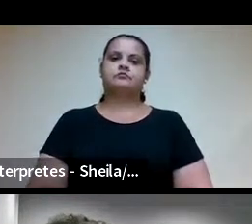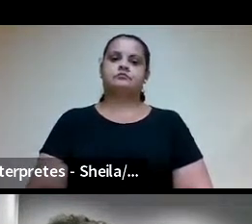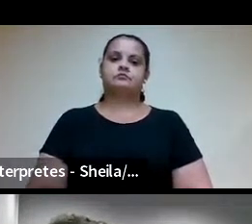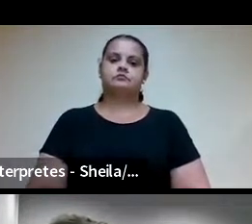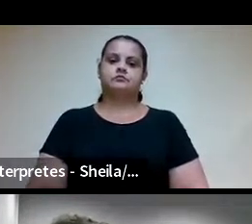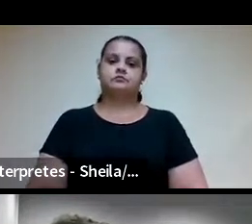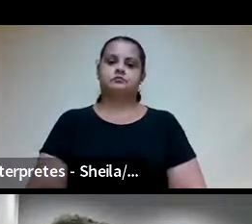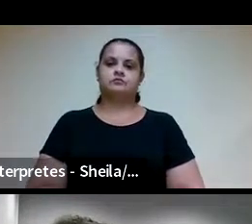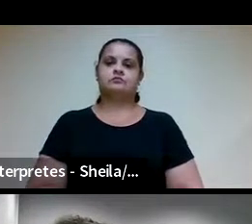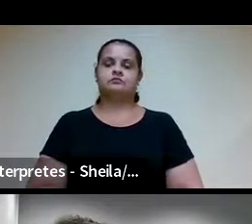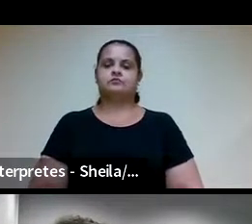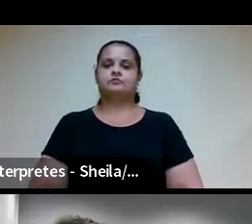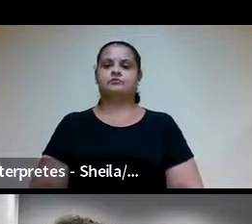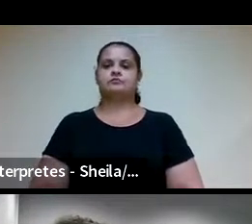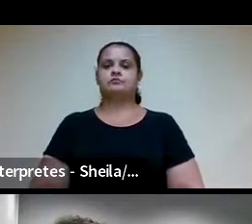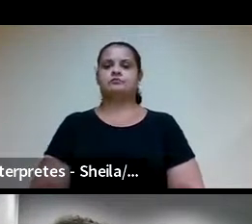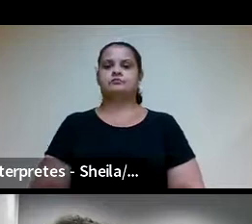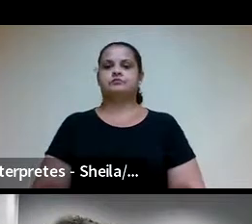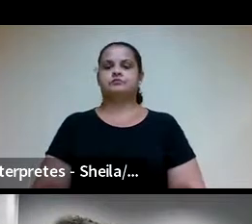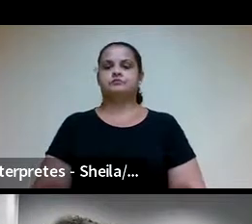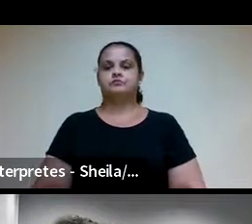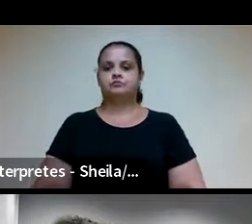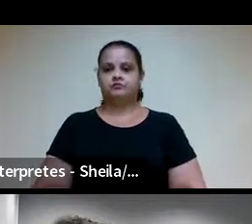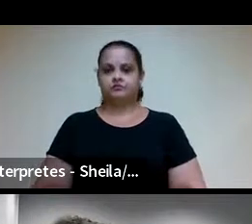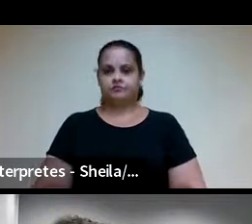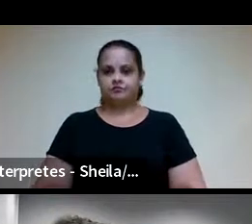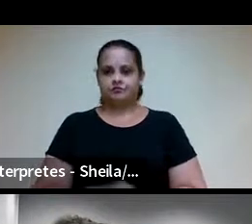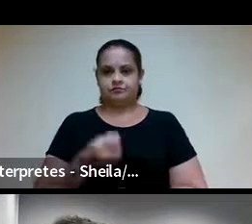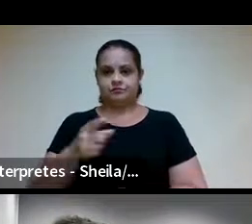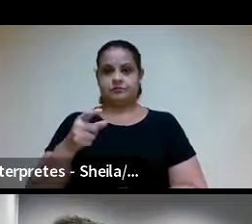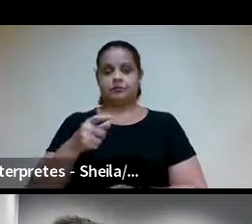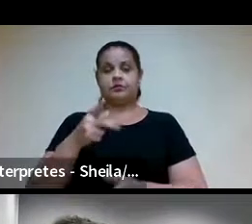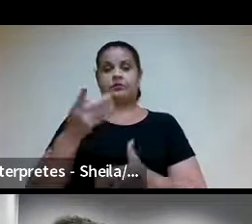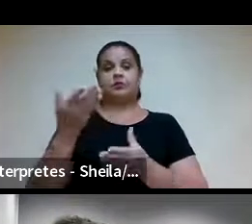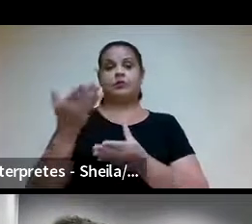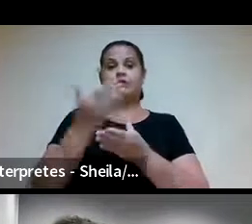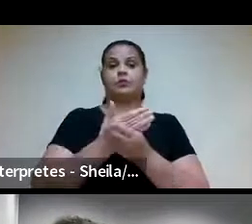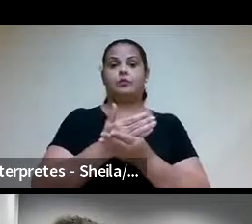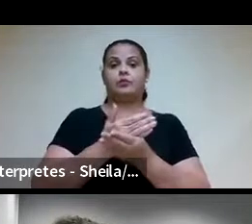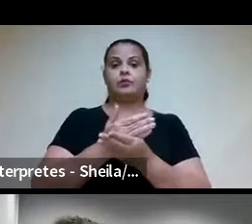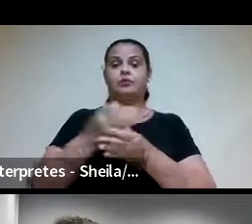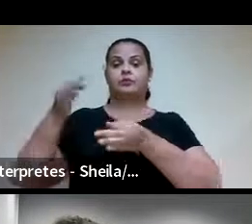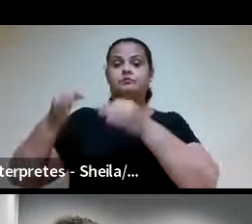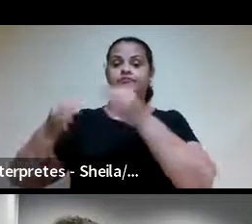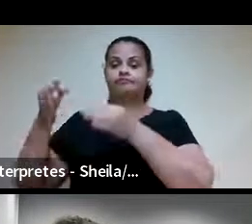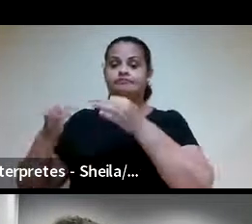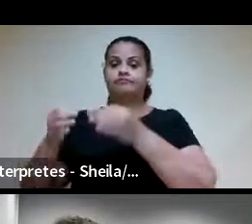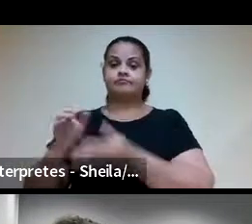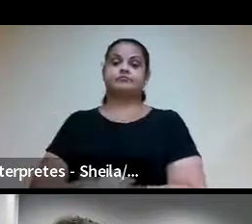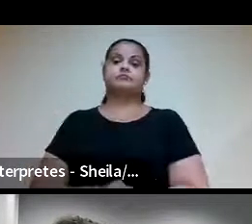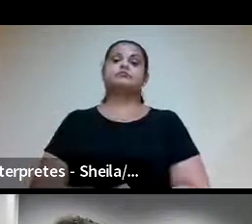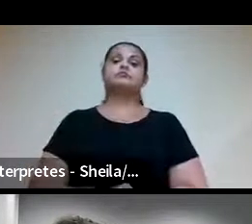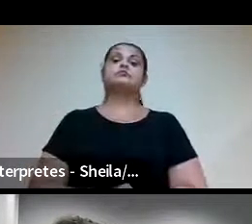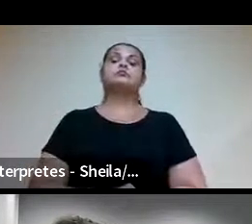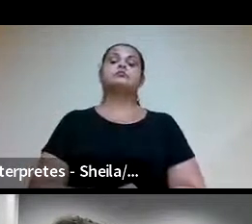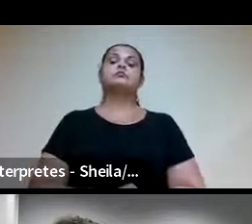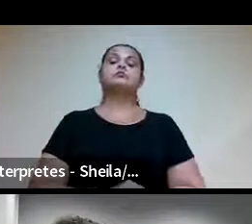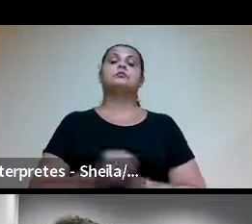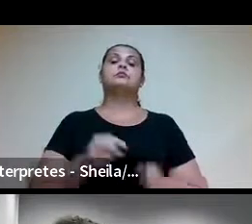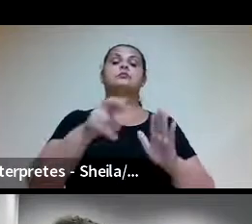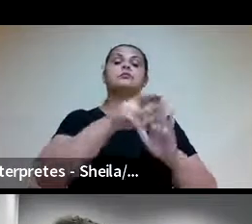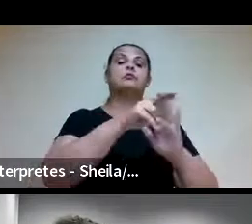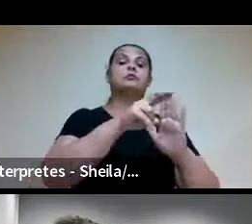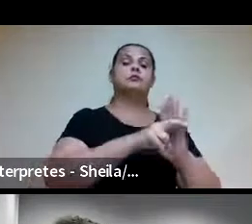Marcelo. Senhor presidente, o processo também está em mesa. Traz requerimento formulado por